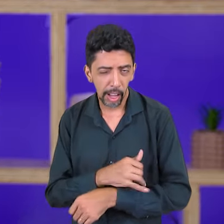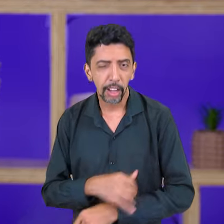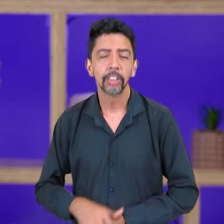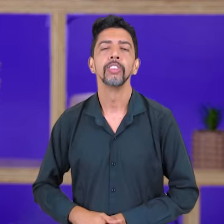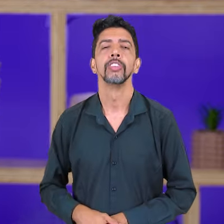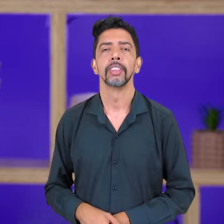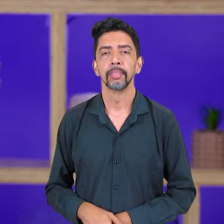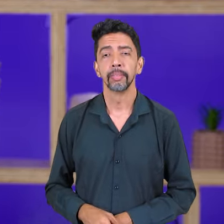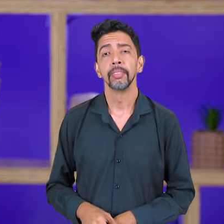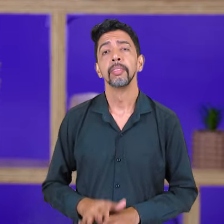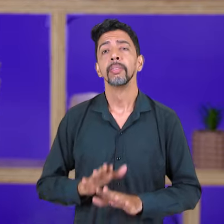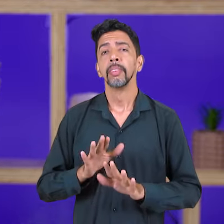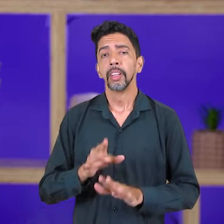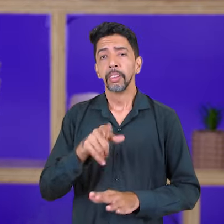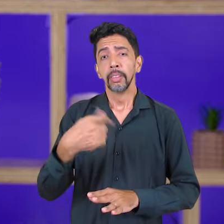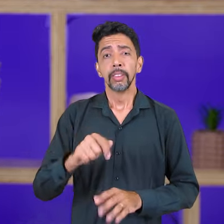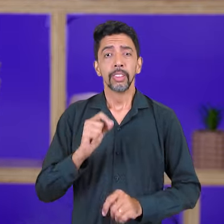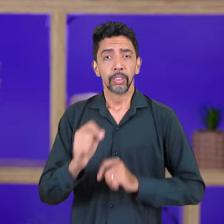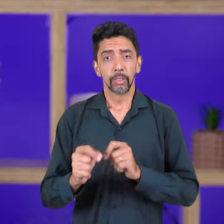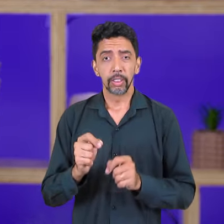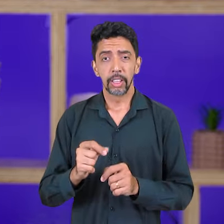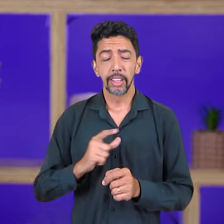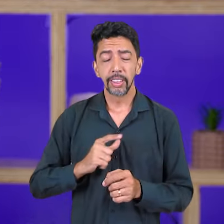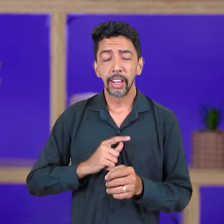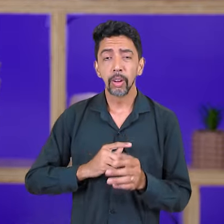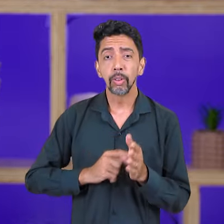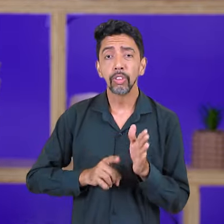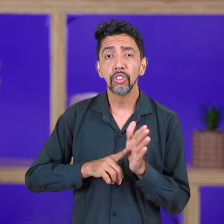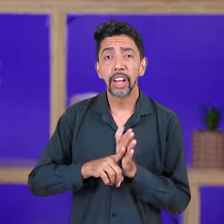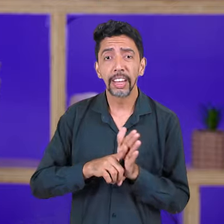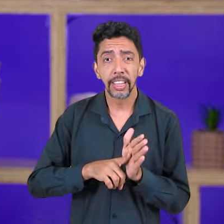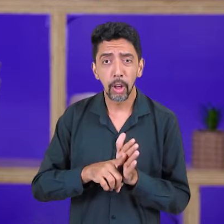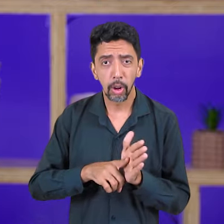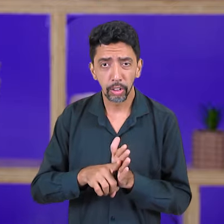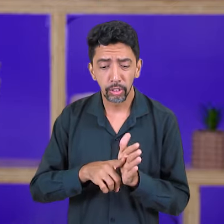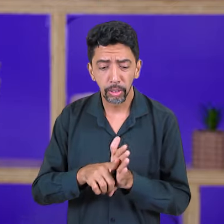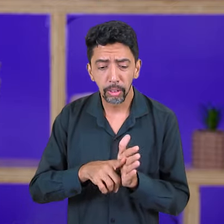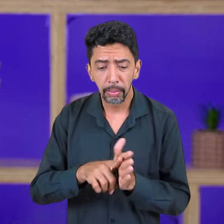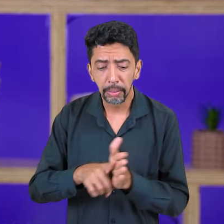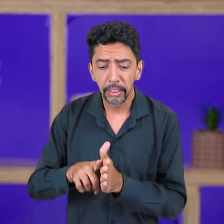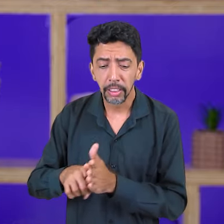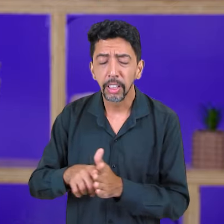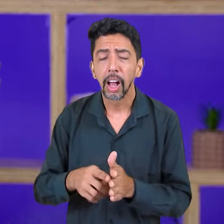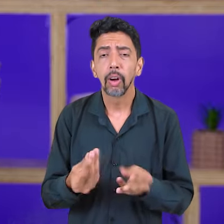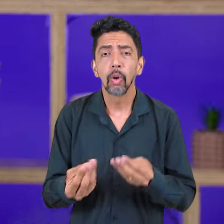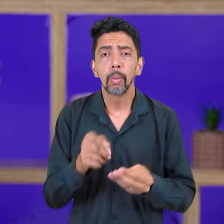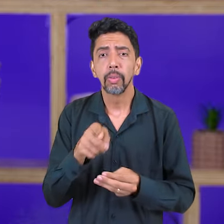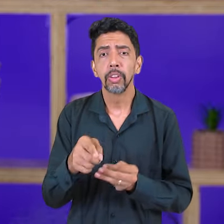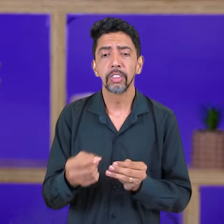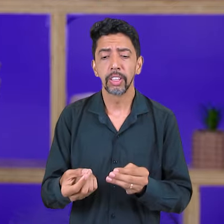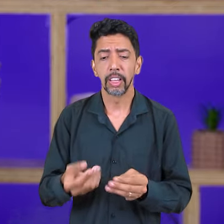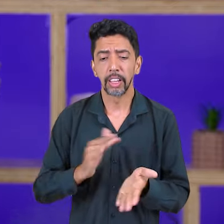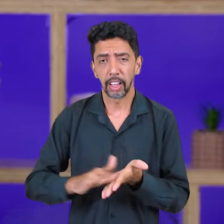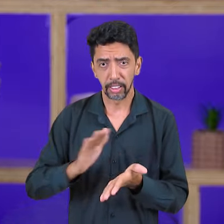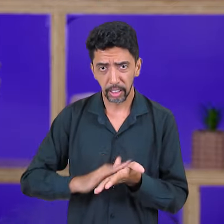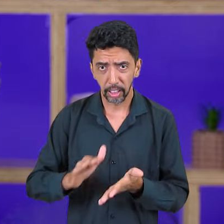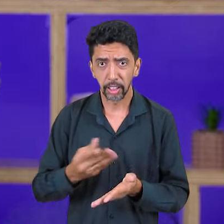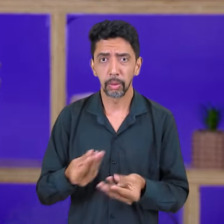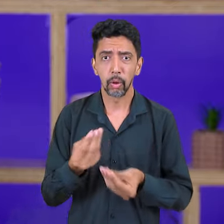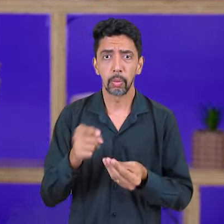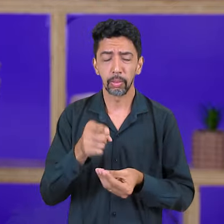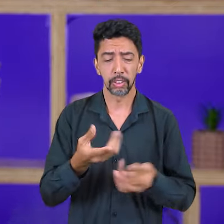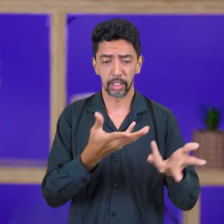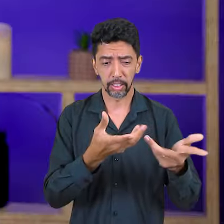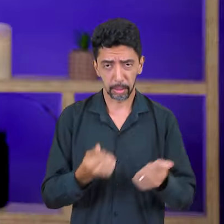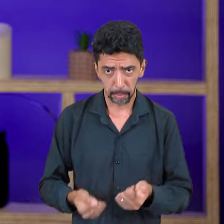um diagnóstico financeiro que você tenha um orçamento que possa realmente organizar o dinheiro que entra o